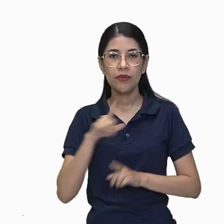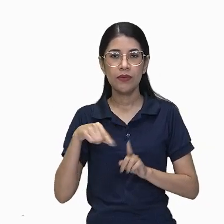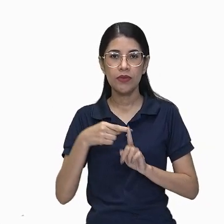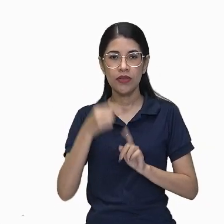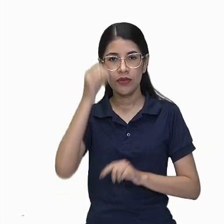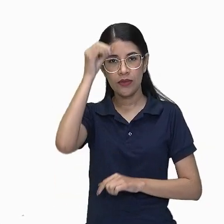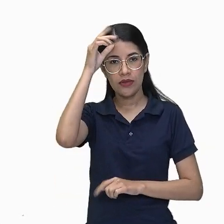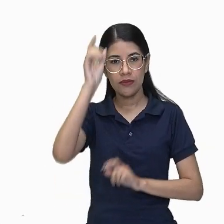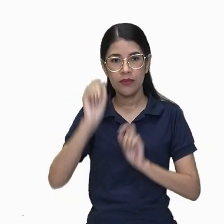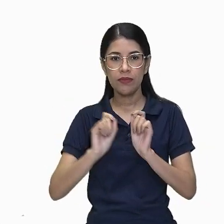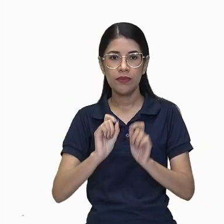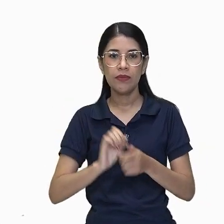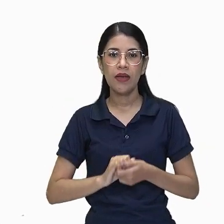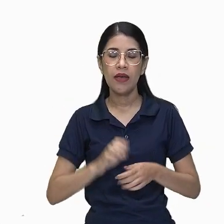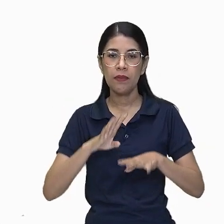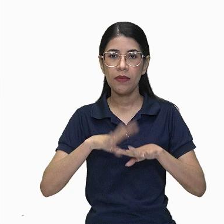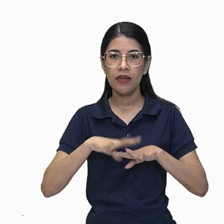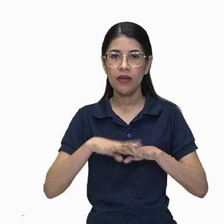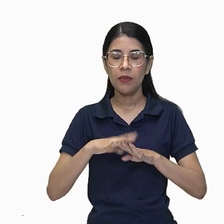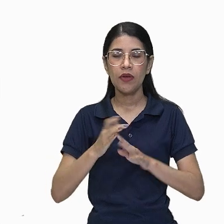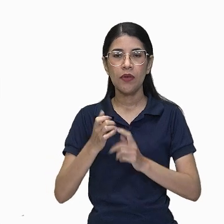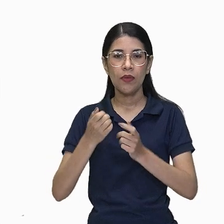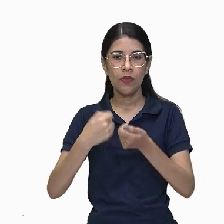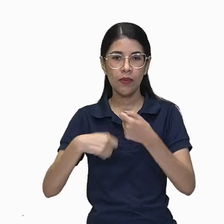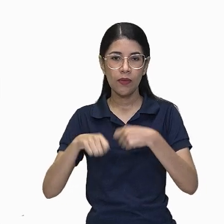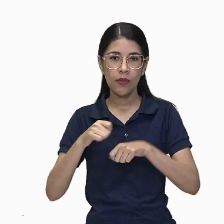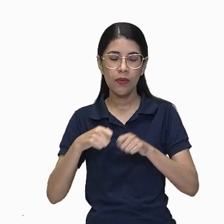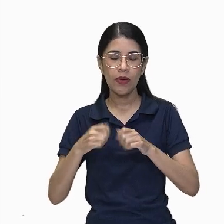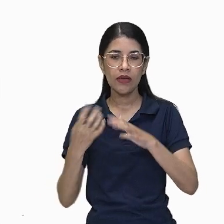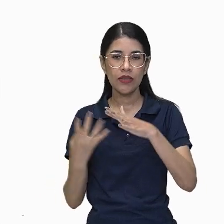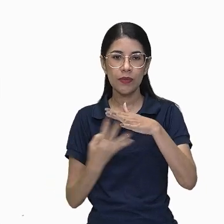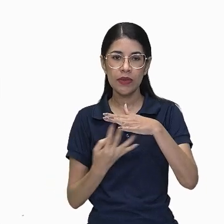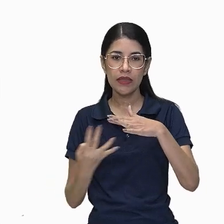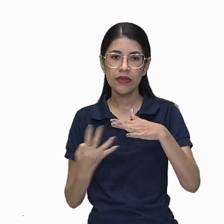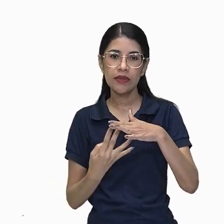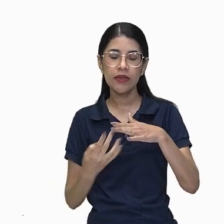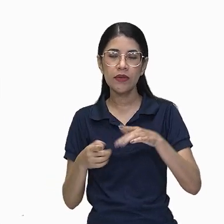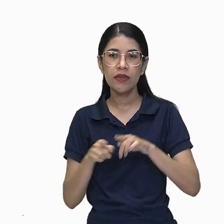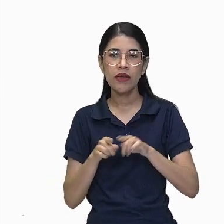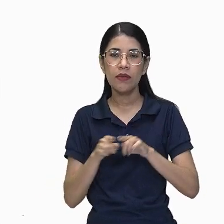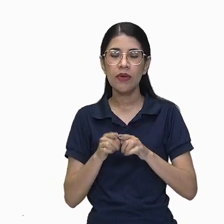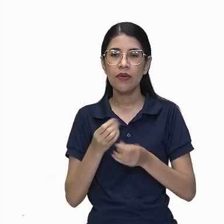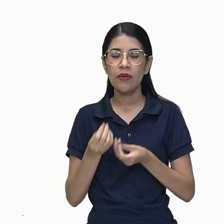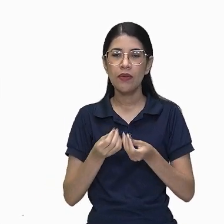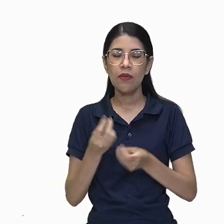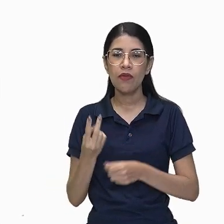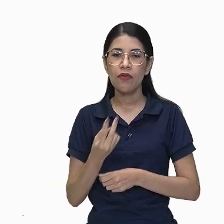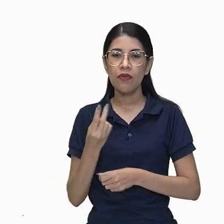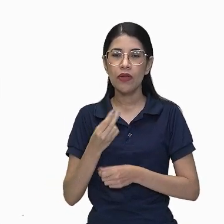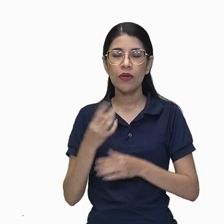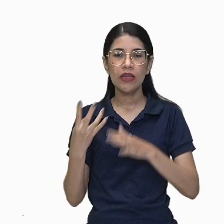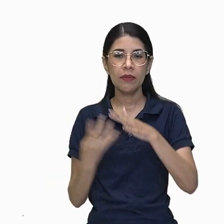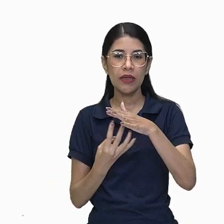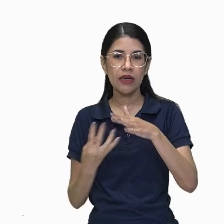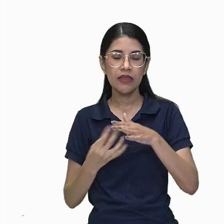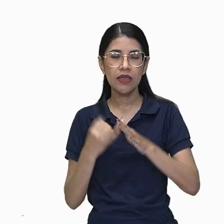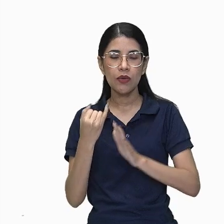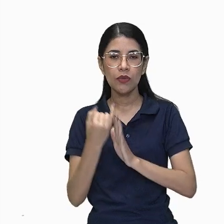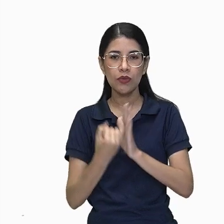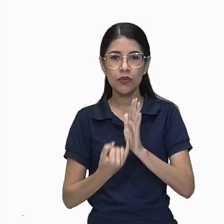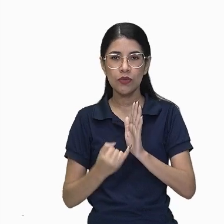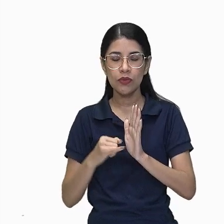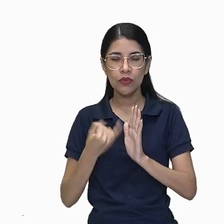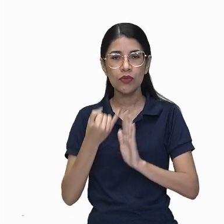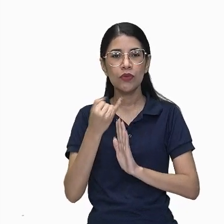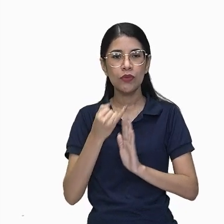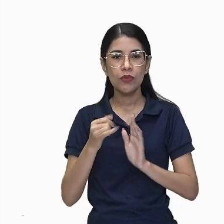de conhecimento, matemática e economia da migração, custo do processo migratório, juros sobre empréstimos